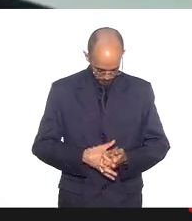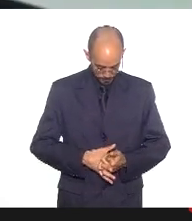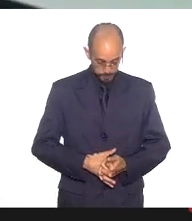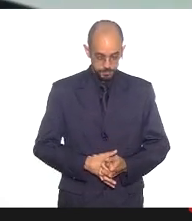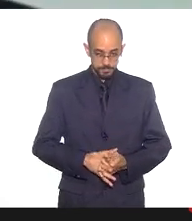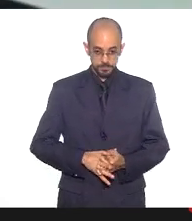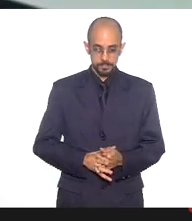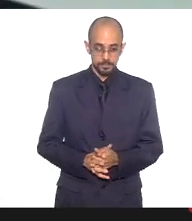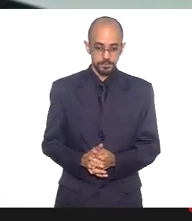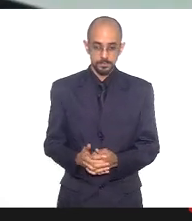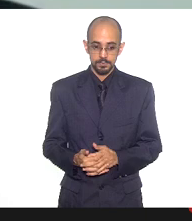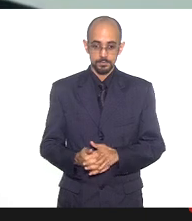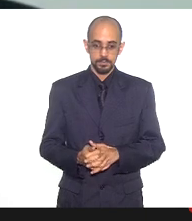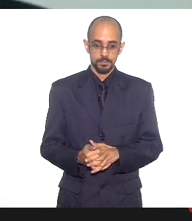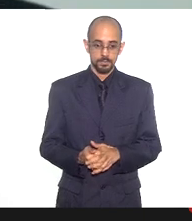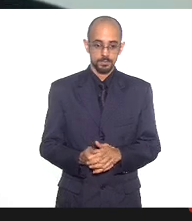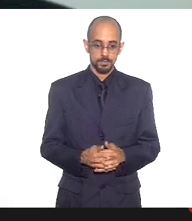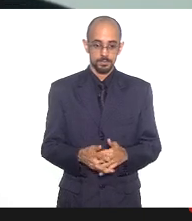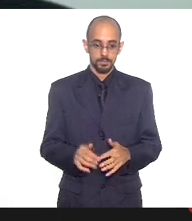Pois é, eu sei que saiu.